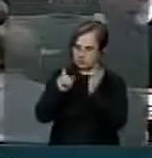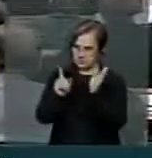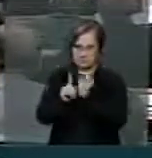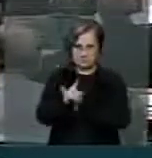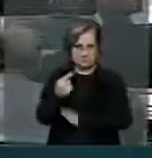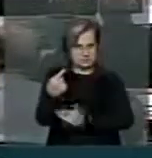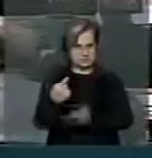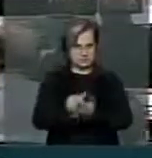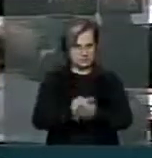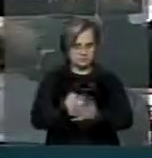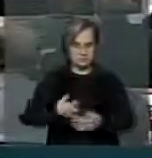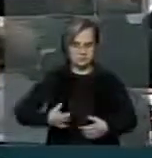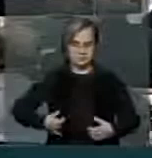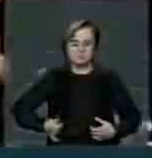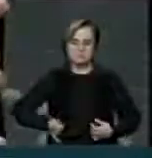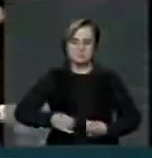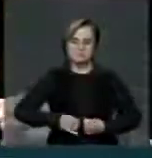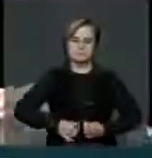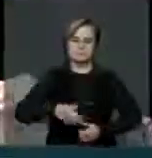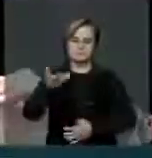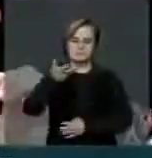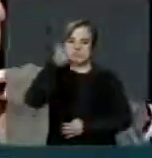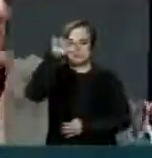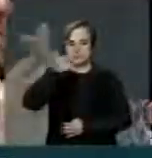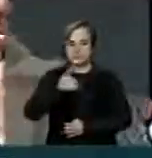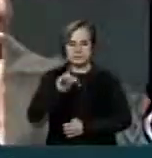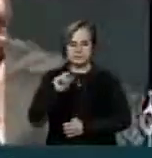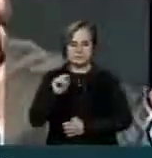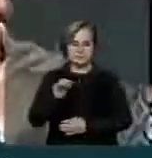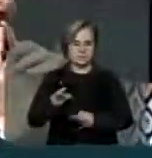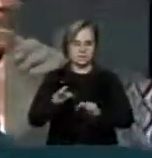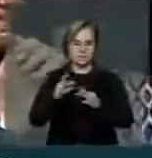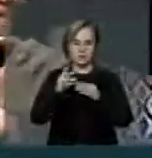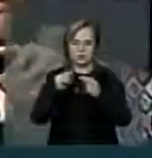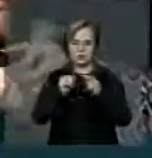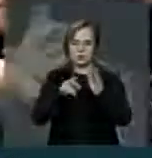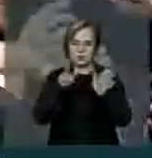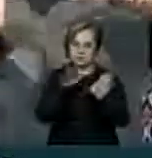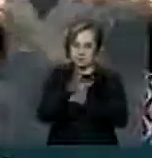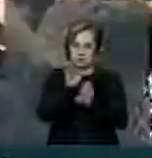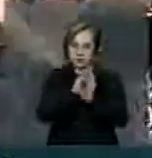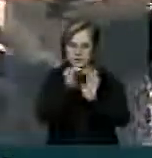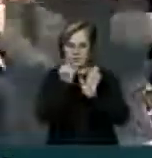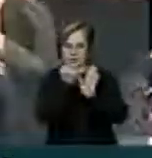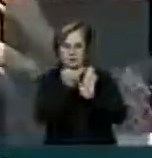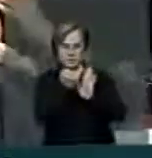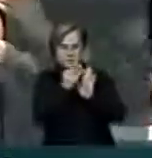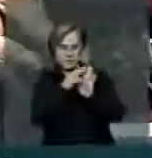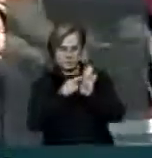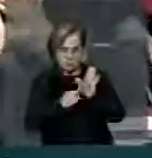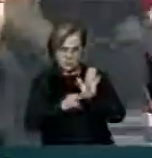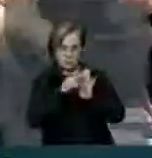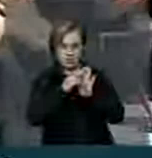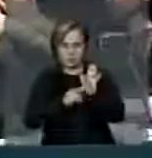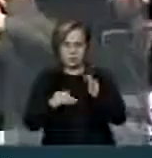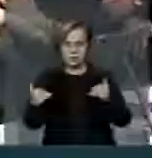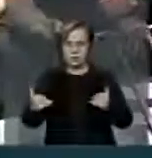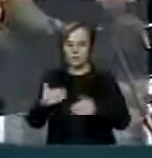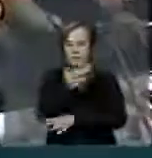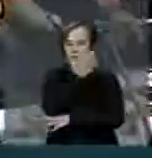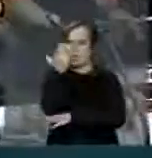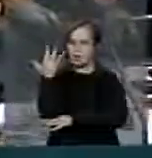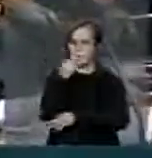e deixar claro uma coisa. Toda e qualquer instrução normativa, ou atos ou normas do Ministério do Meio Ambiente, ou